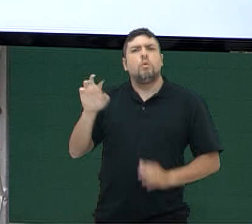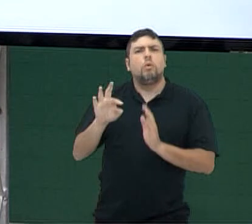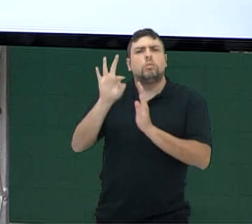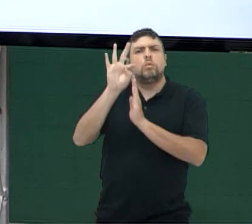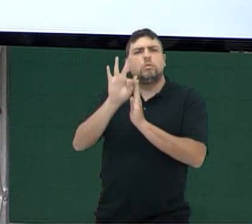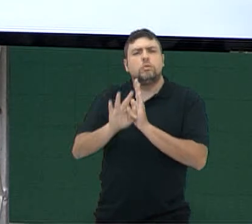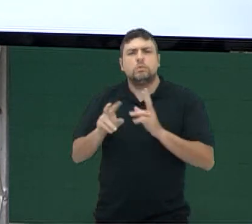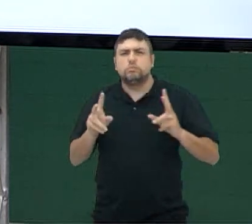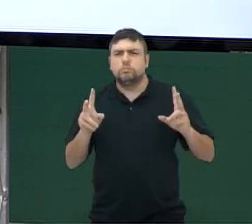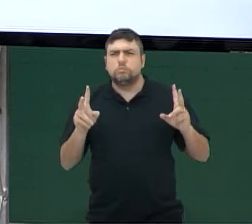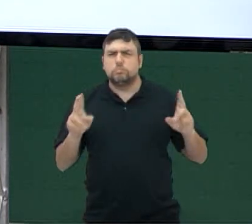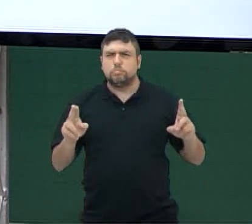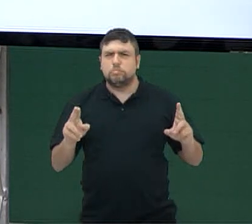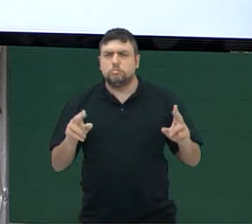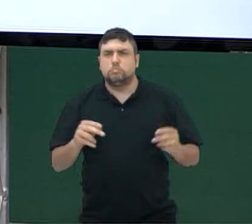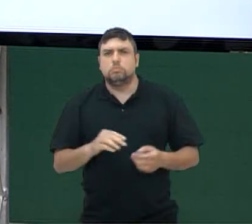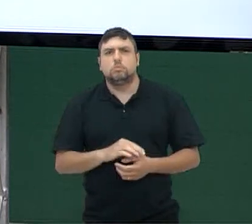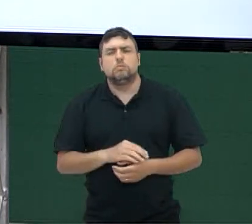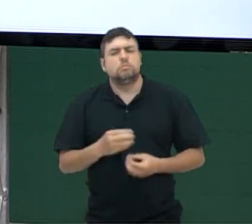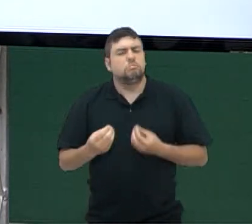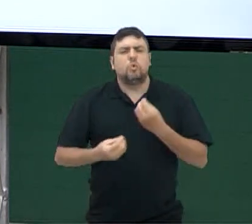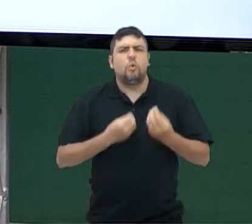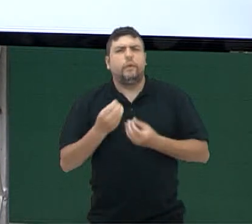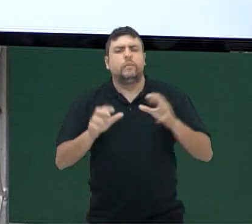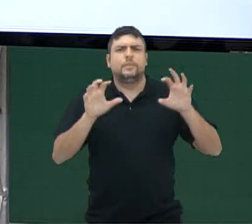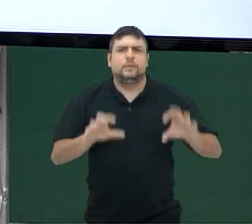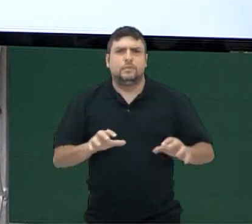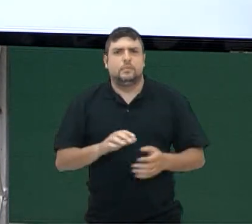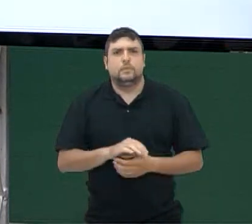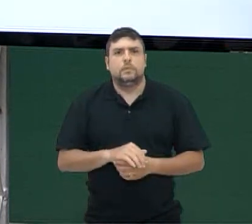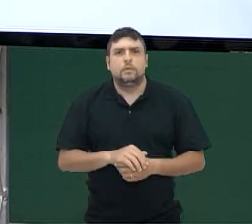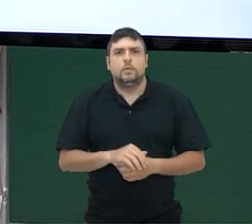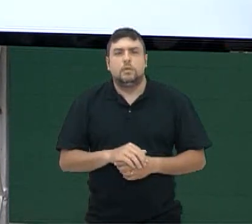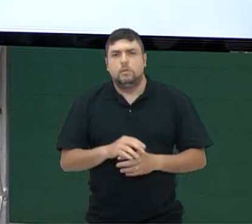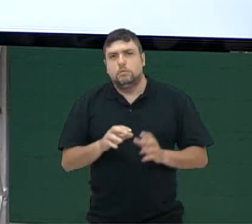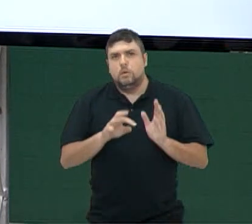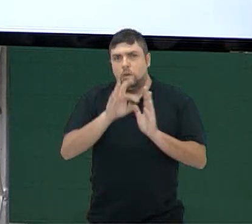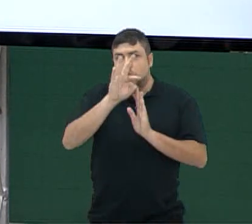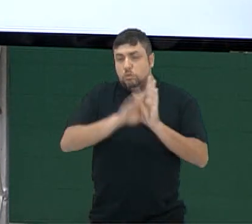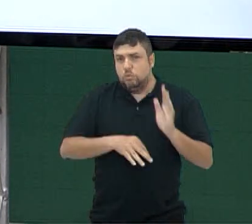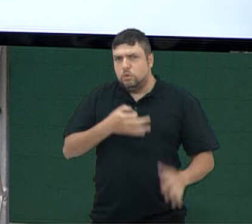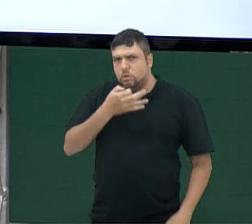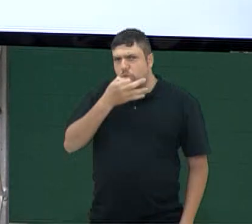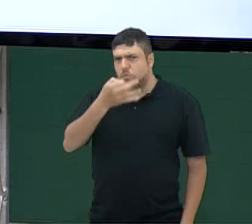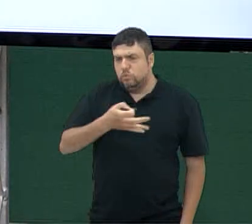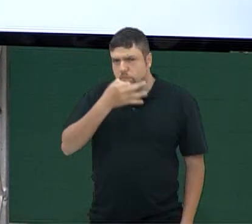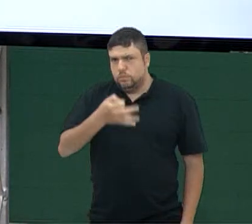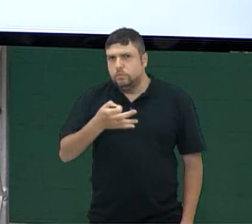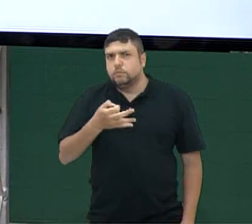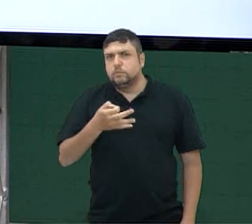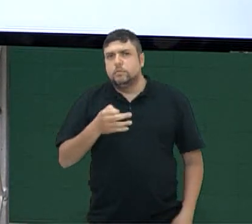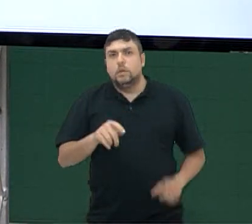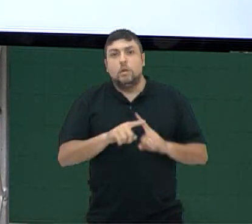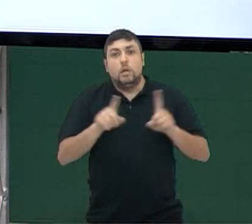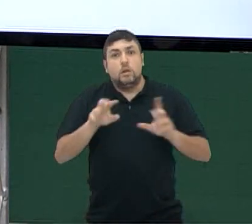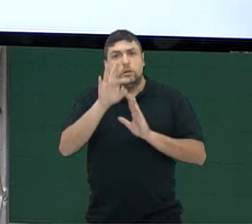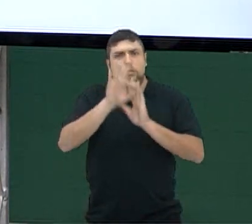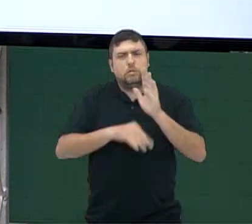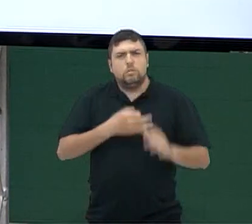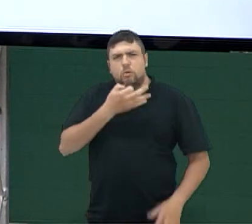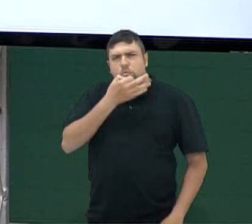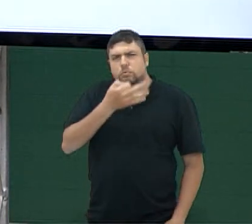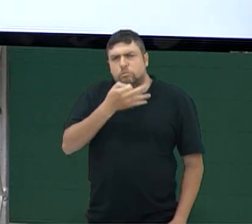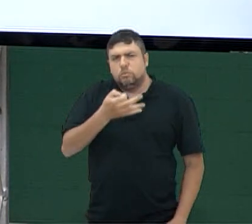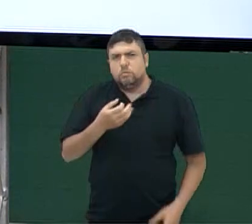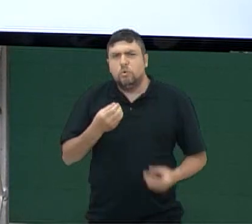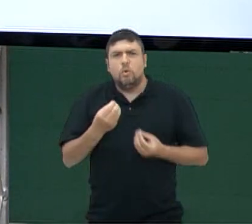apresentam estrutura semelhante? Como assim? Um texto de opinião, nós já vamos falar disso com mais calma, mas os textos de opinião, eles